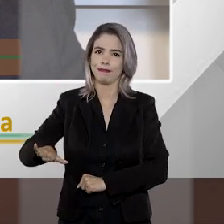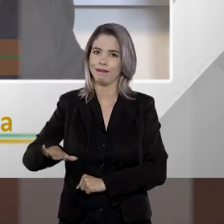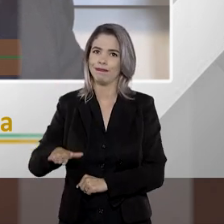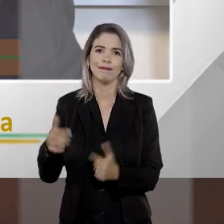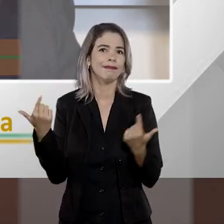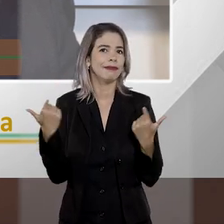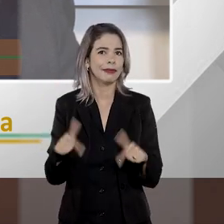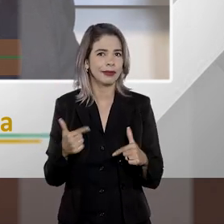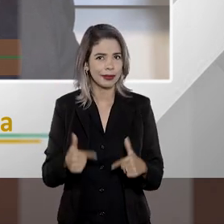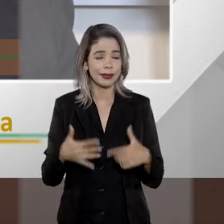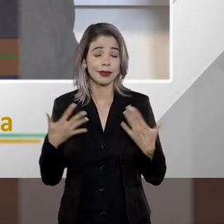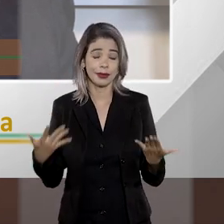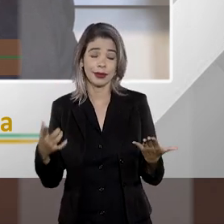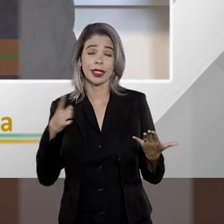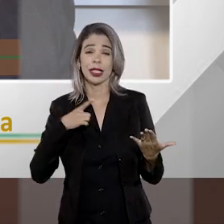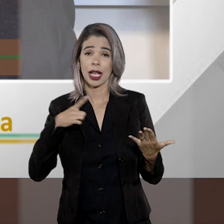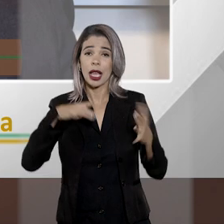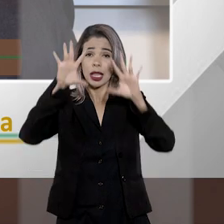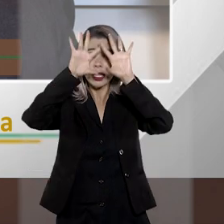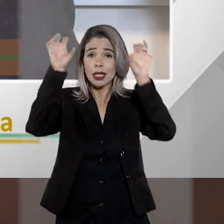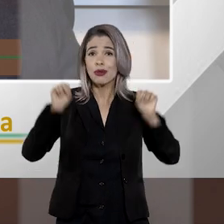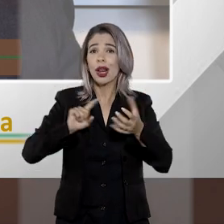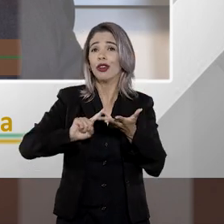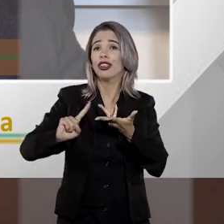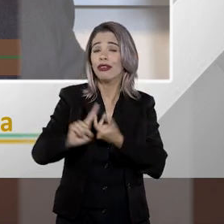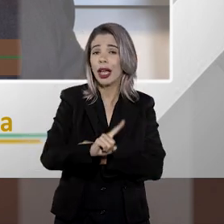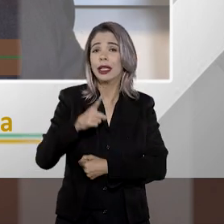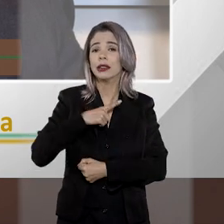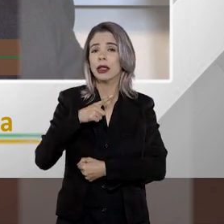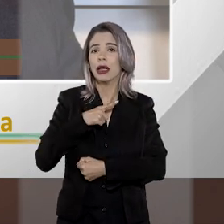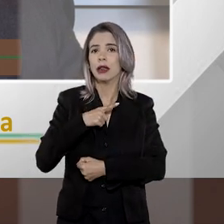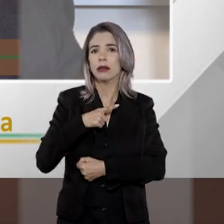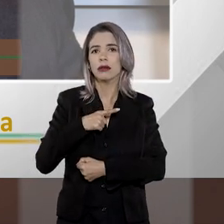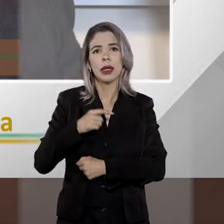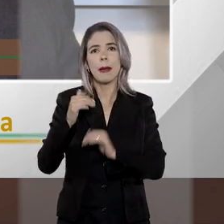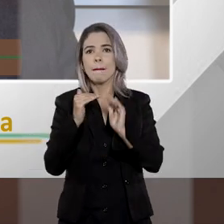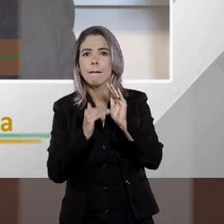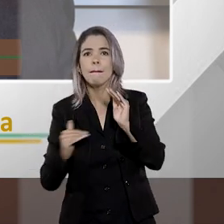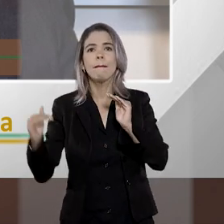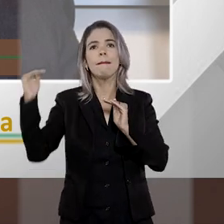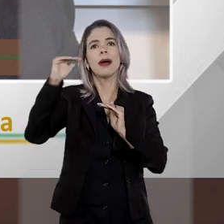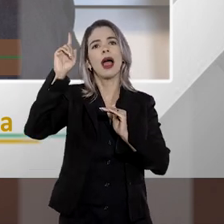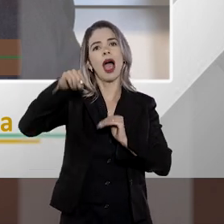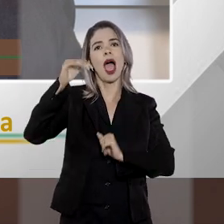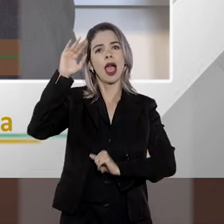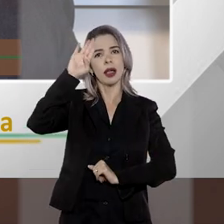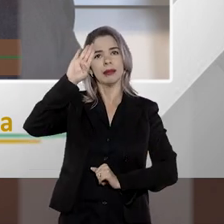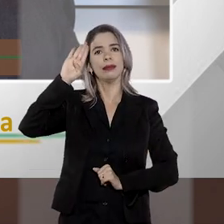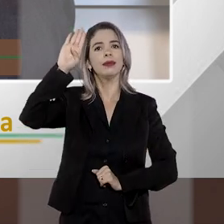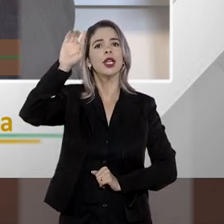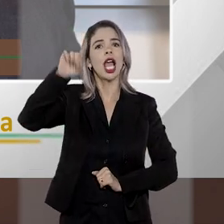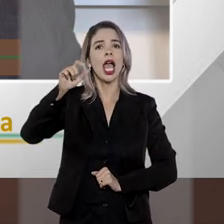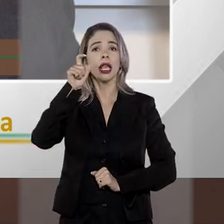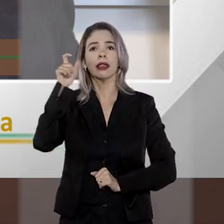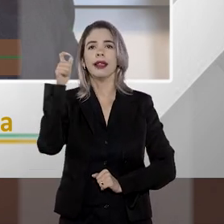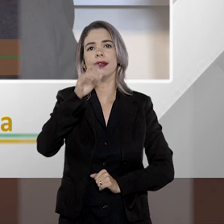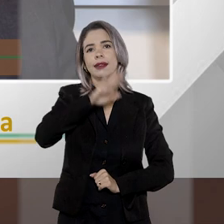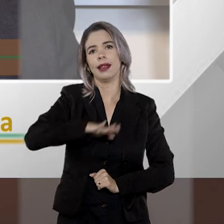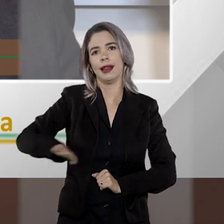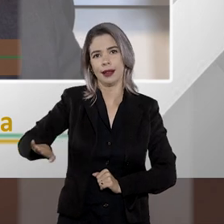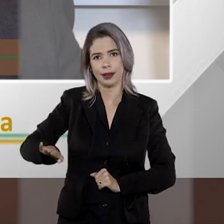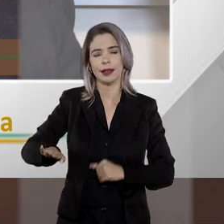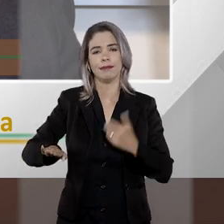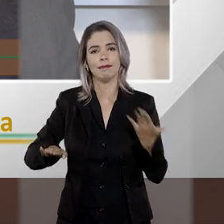Justiça interpretam de igual maneira, que deve prevalecer o interesse dessa criança. A formação de uma